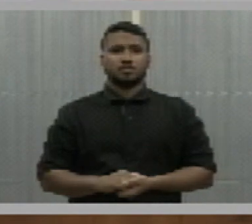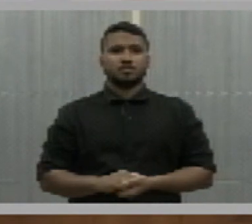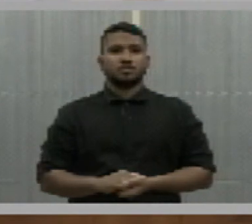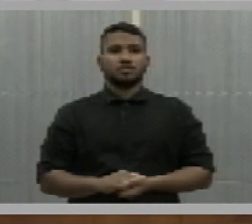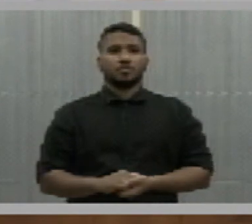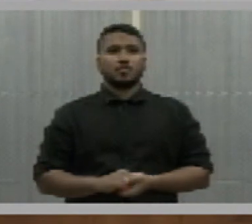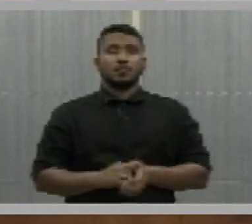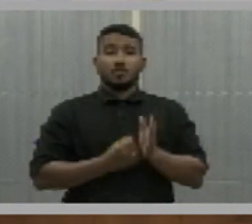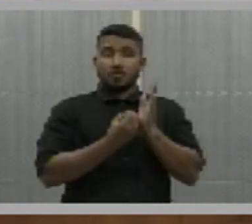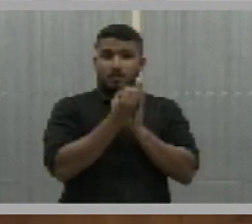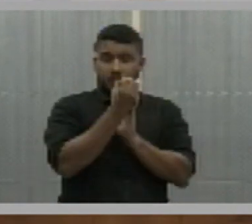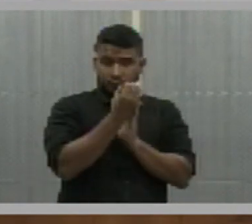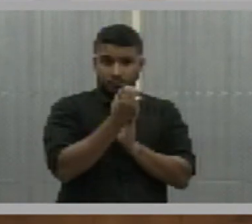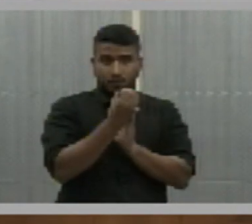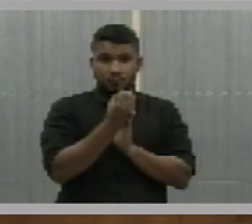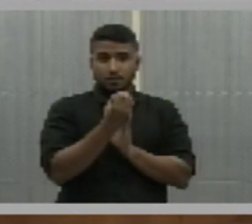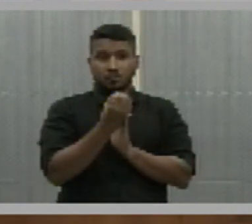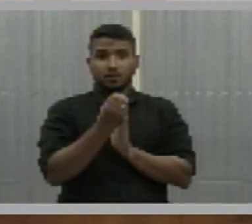Ofício